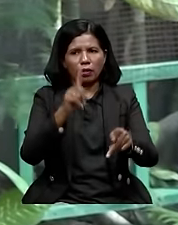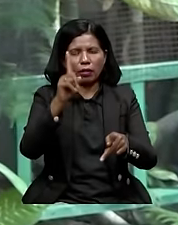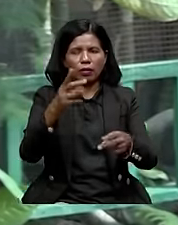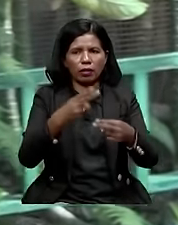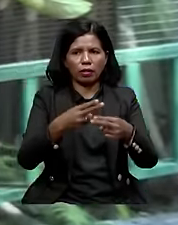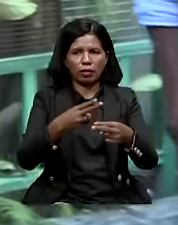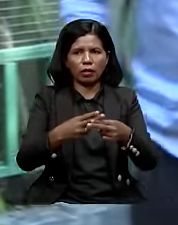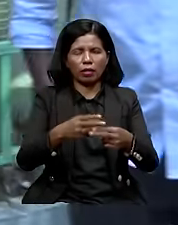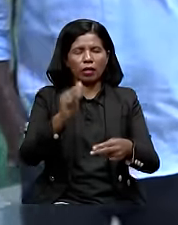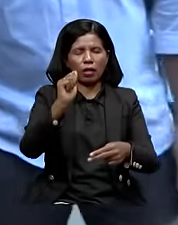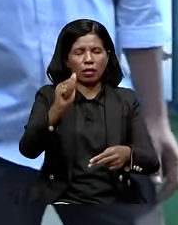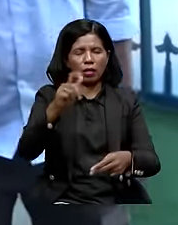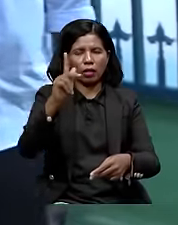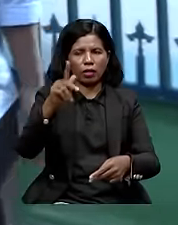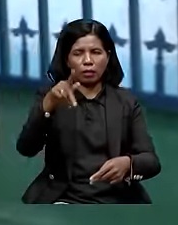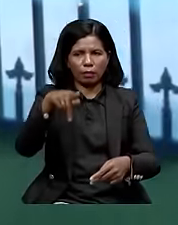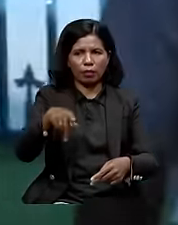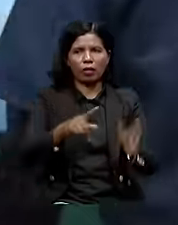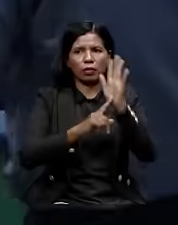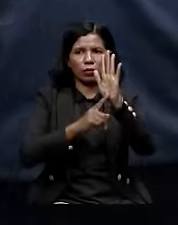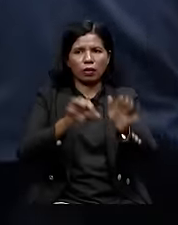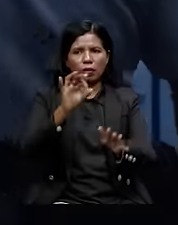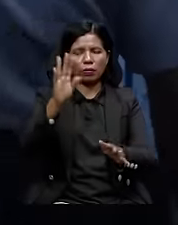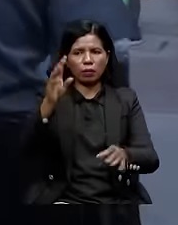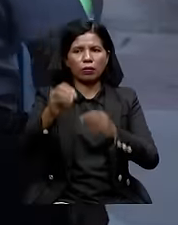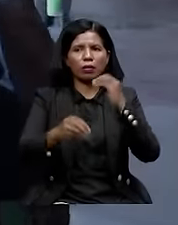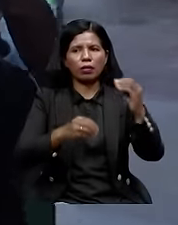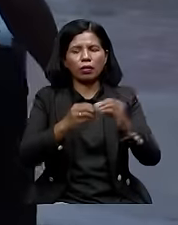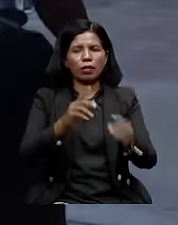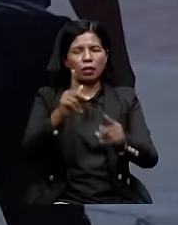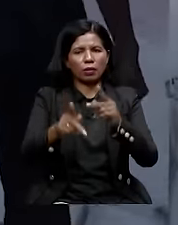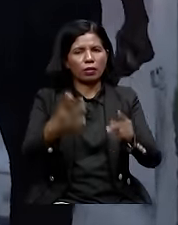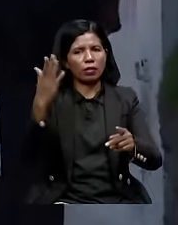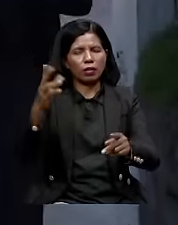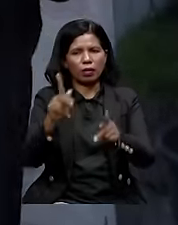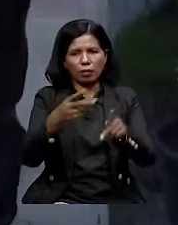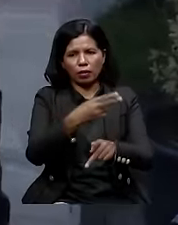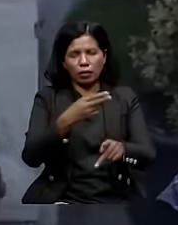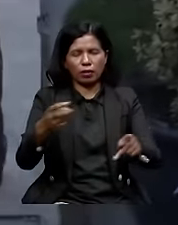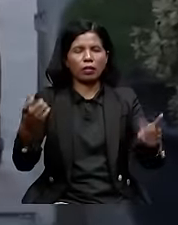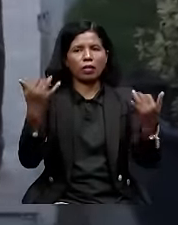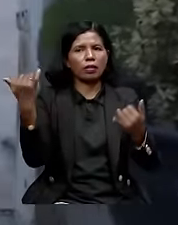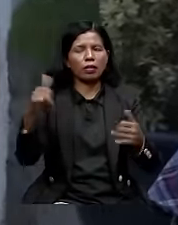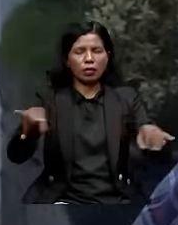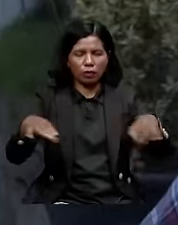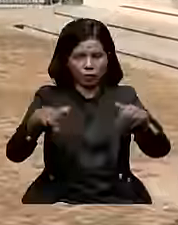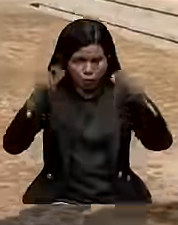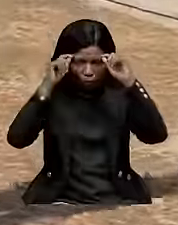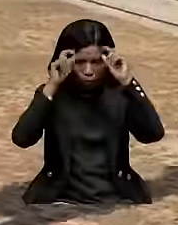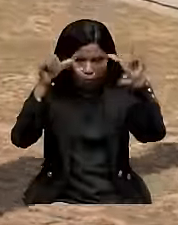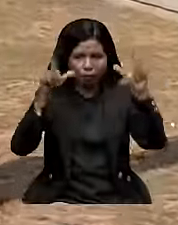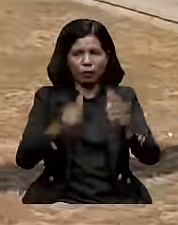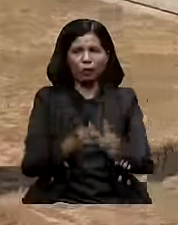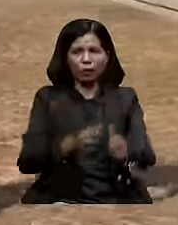inisial agape nebe publica e a mídia social kata Sidadaun refere a Indonésia mai be durante ne serviço de Timor Leste.